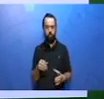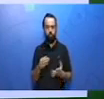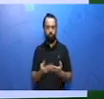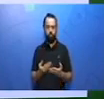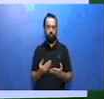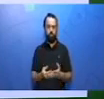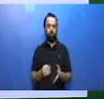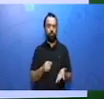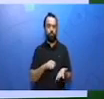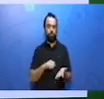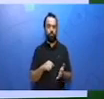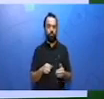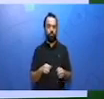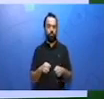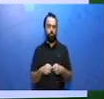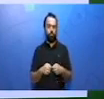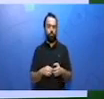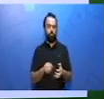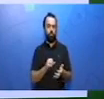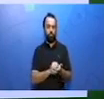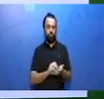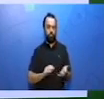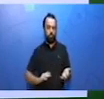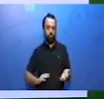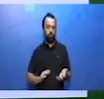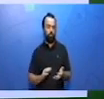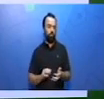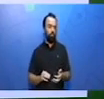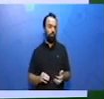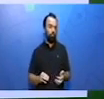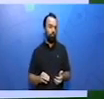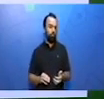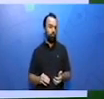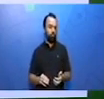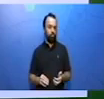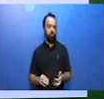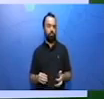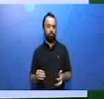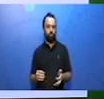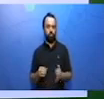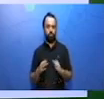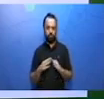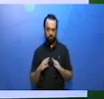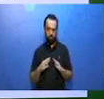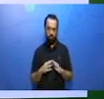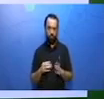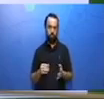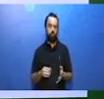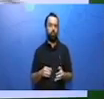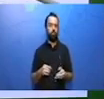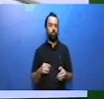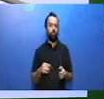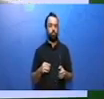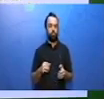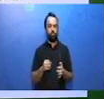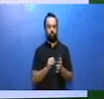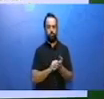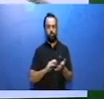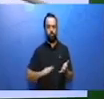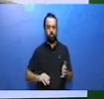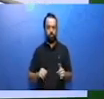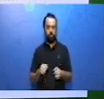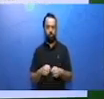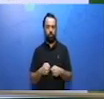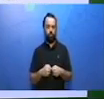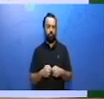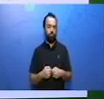e registrar na apostila as atividades realizadas durante a mesma. E para casa, fazer os exercícios 1 e 2 na página 119